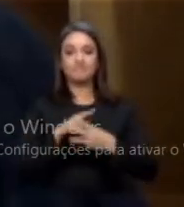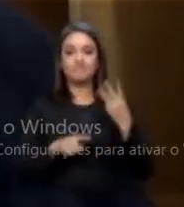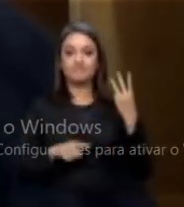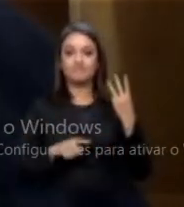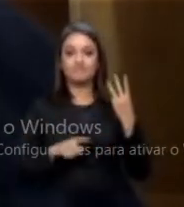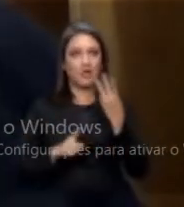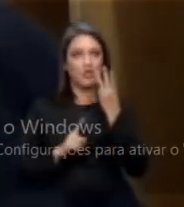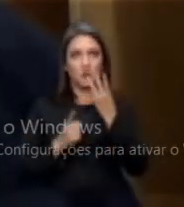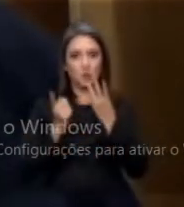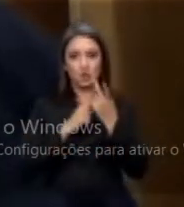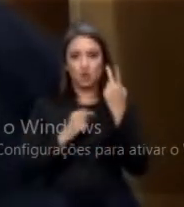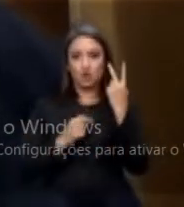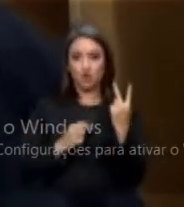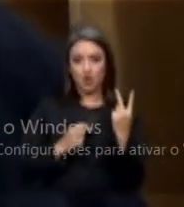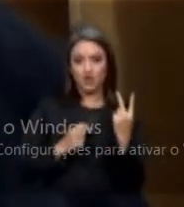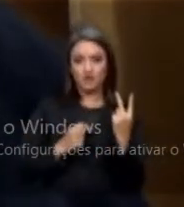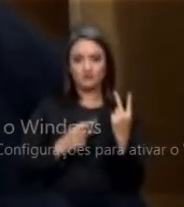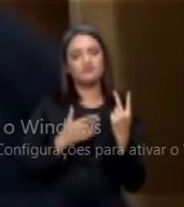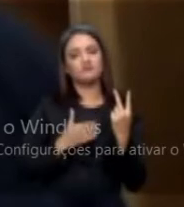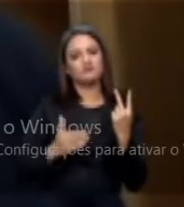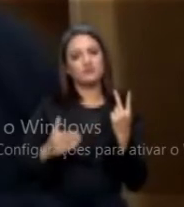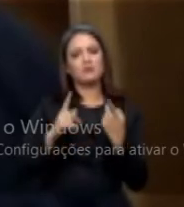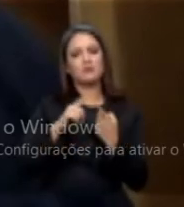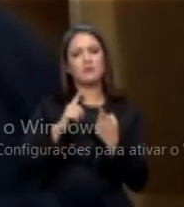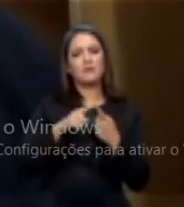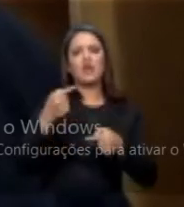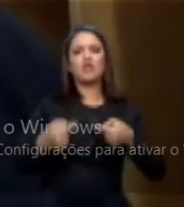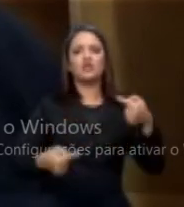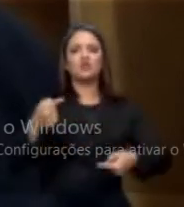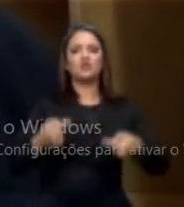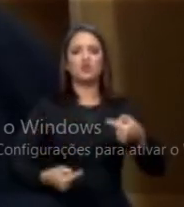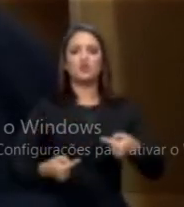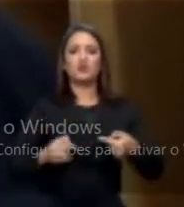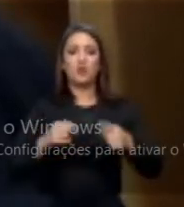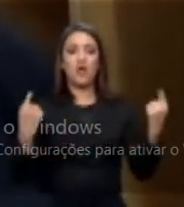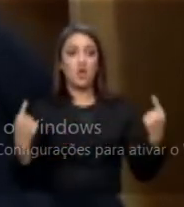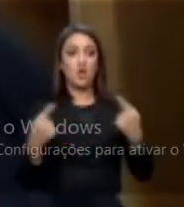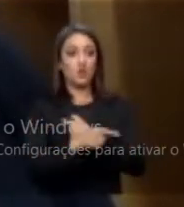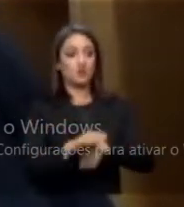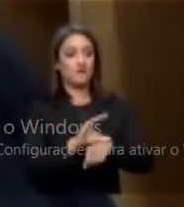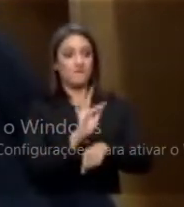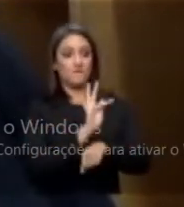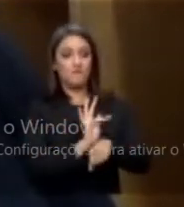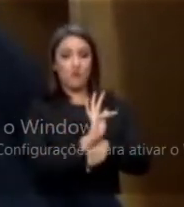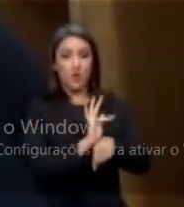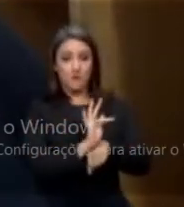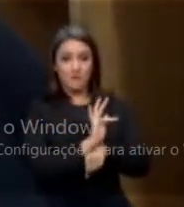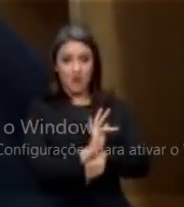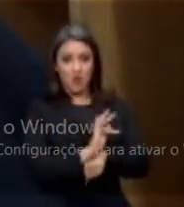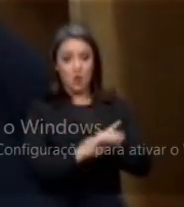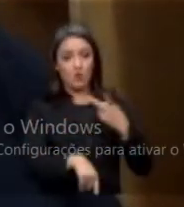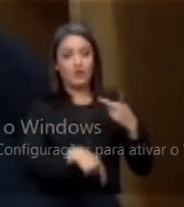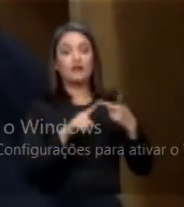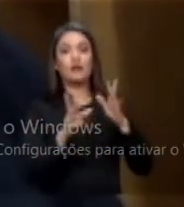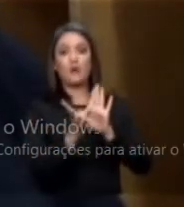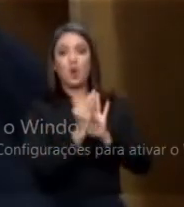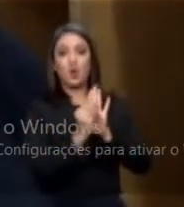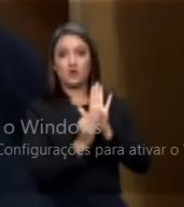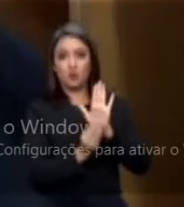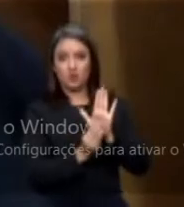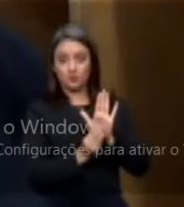há dois pontos iniciais. O primeiro, a discussão sobre a inconstitucionalidade formal e a inconstitucionalidade